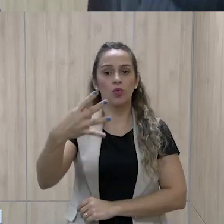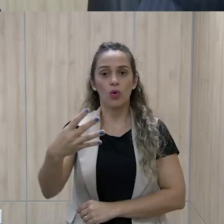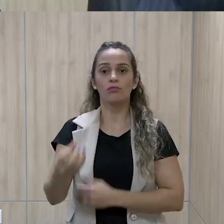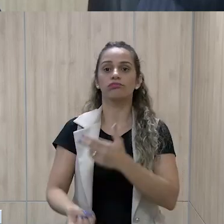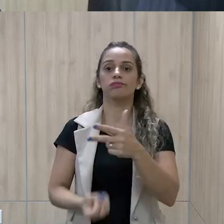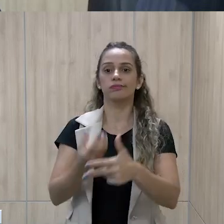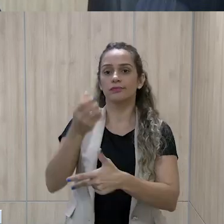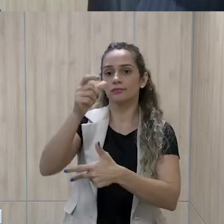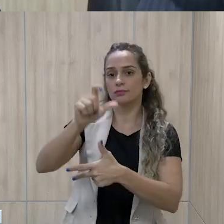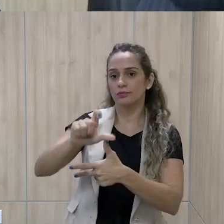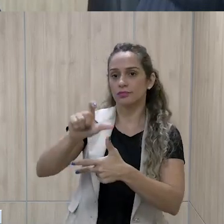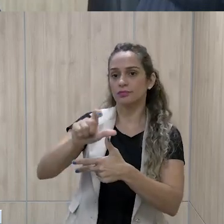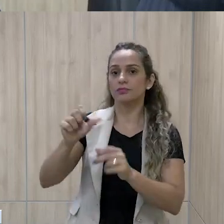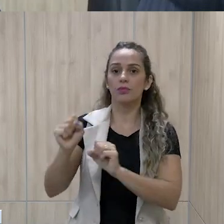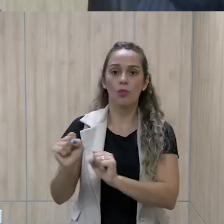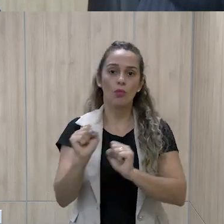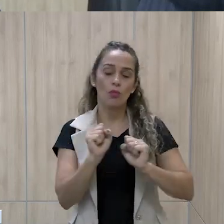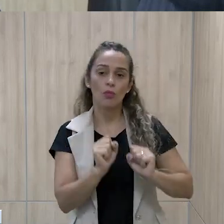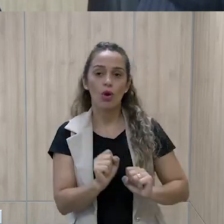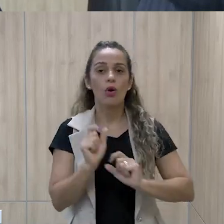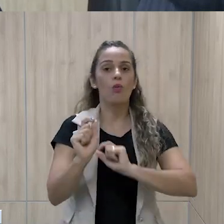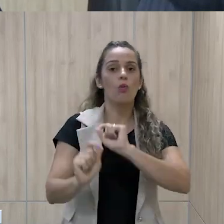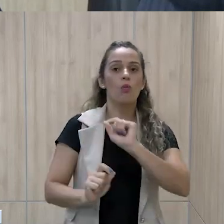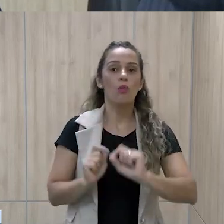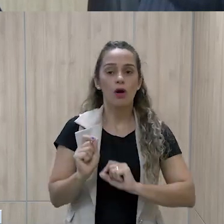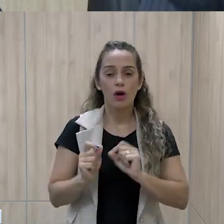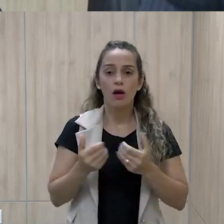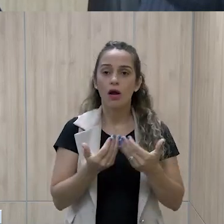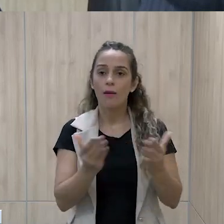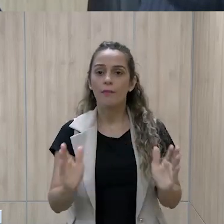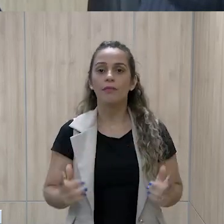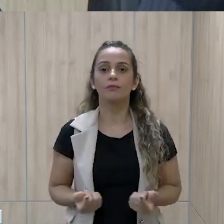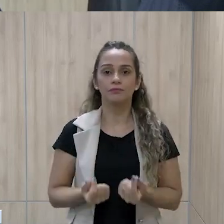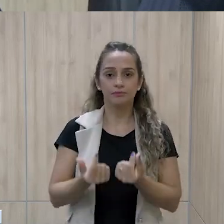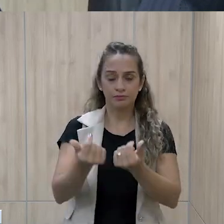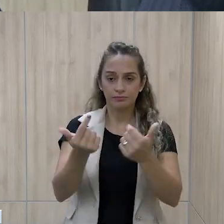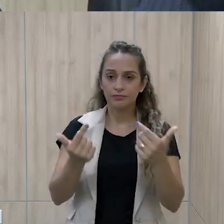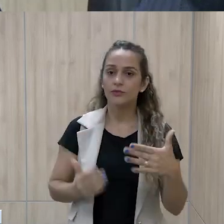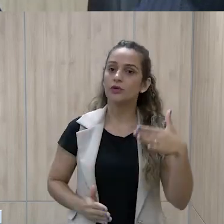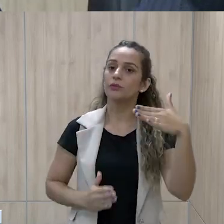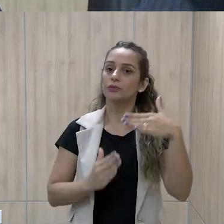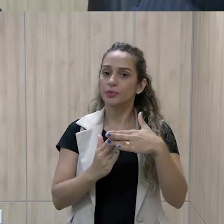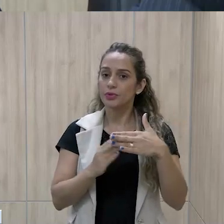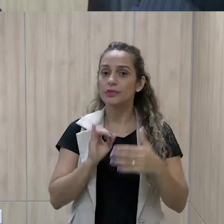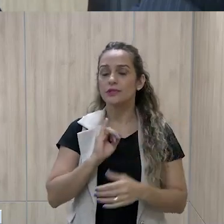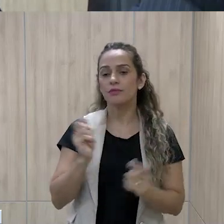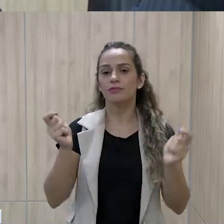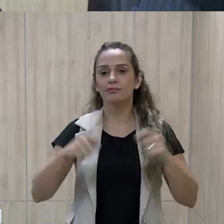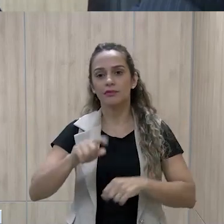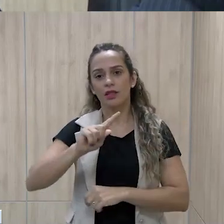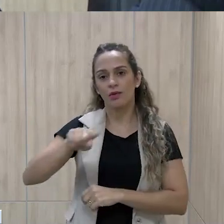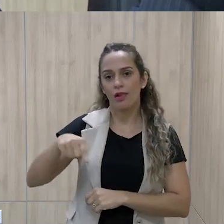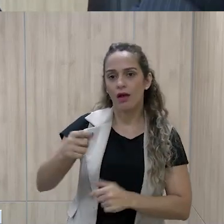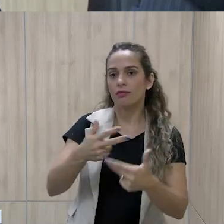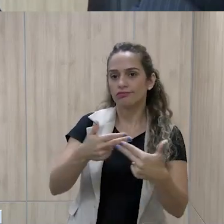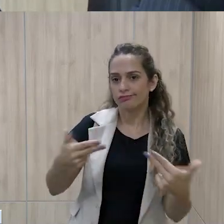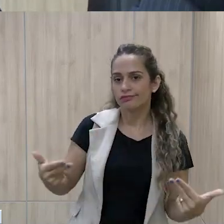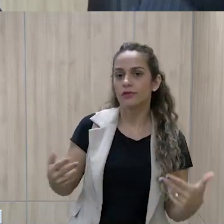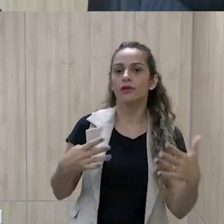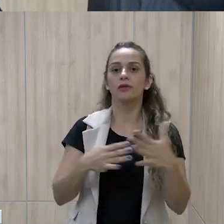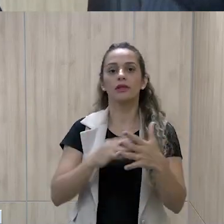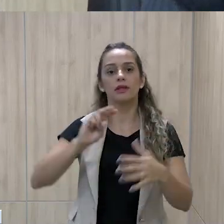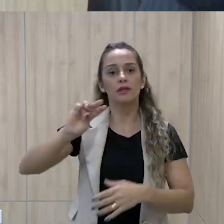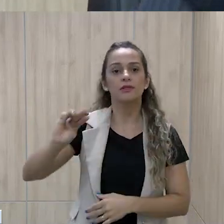de 2023 a autoria do Poder Executivo que autoriza o poder executivo Abrir crédito adicional suplementar por anulação